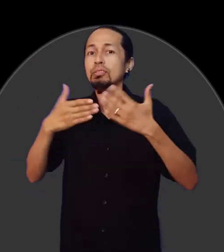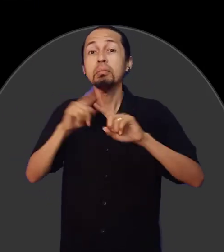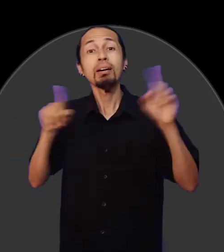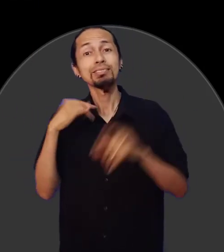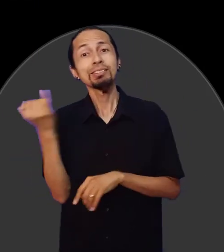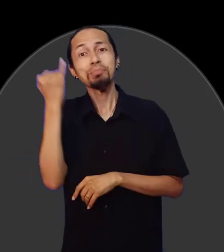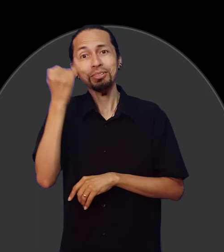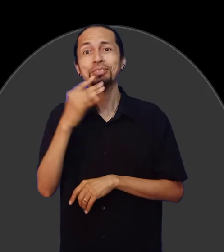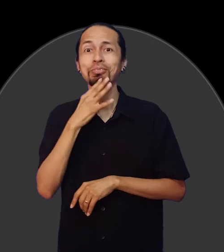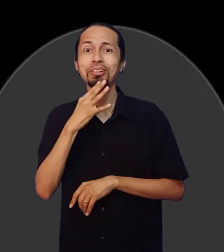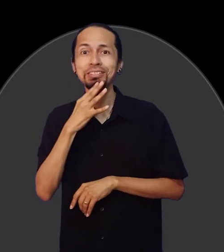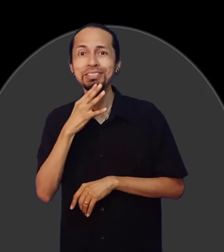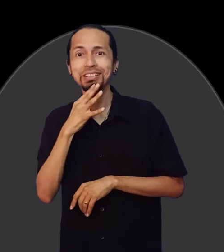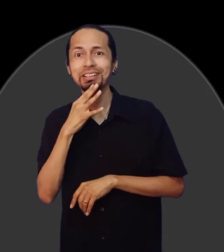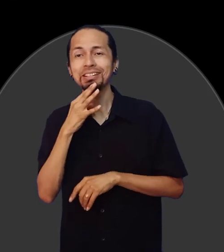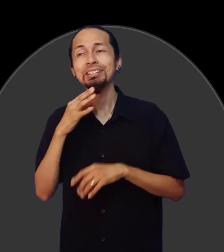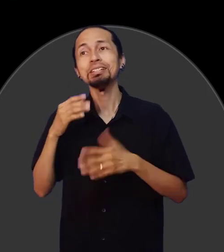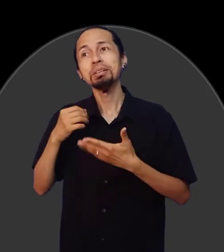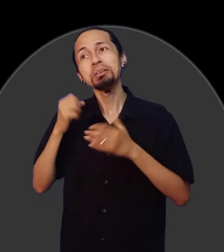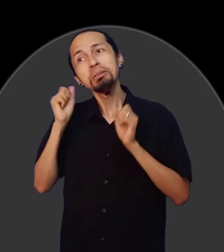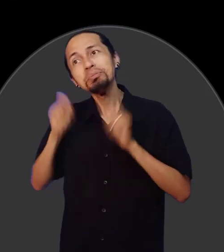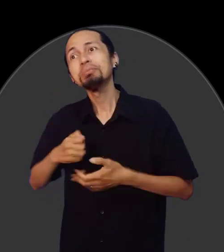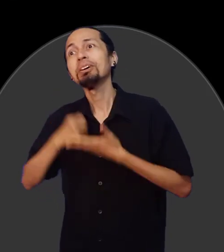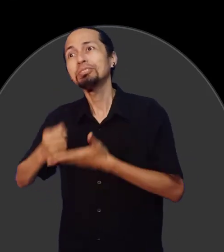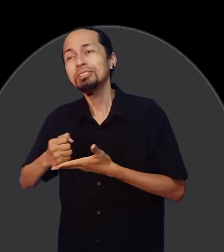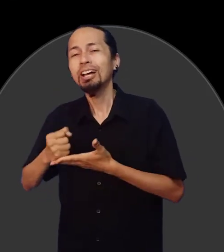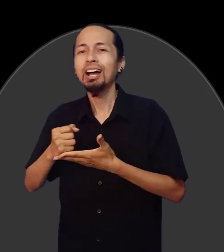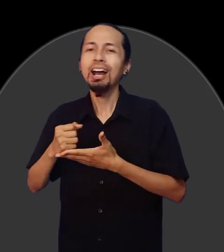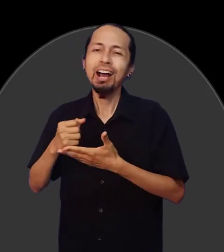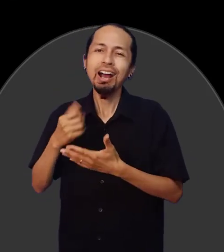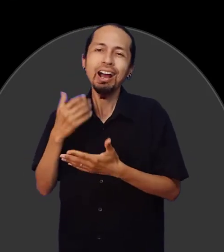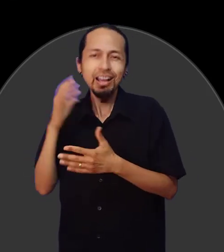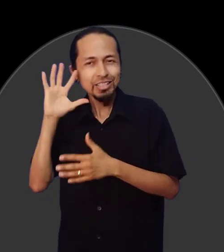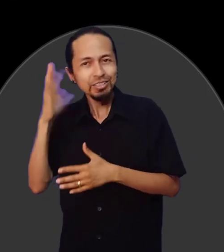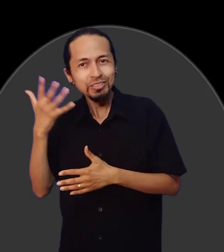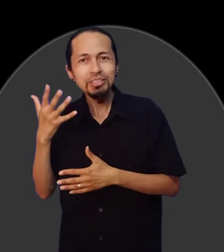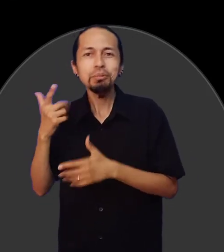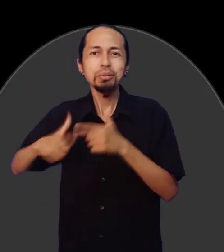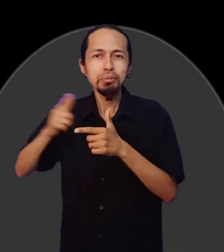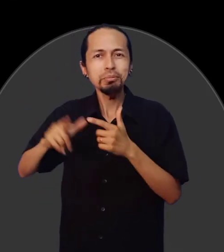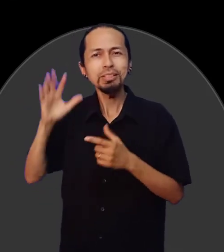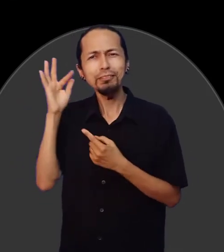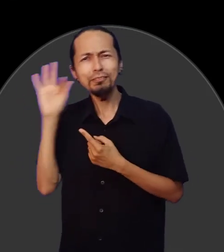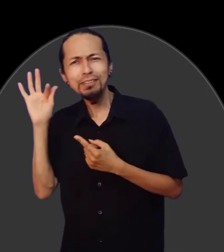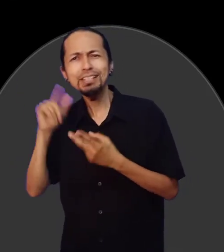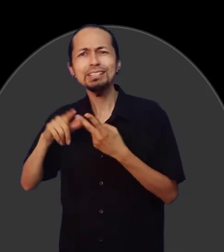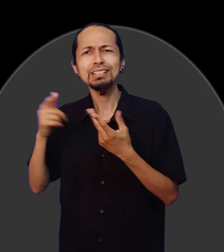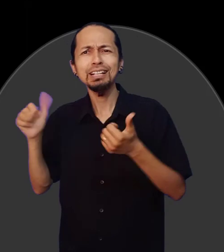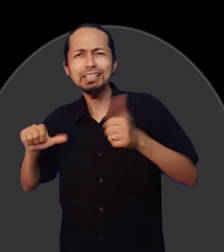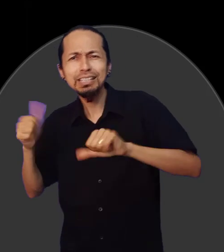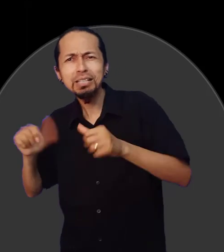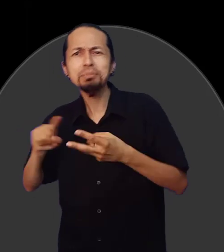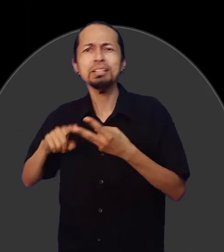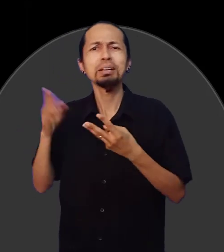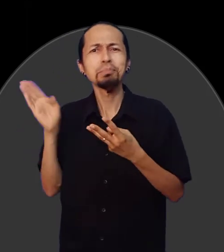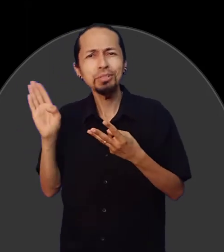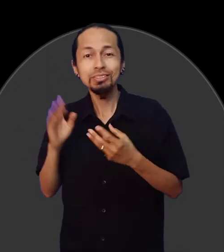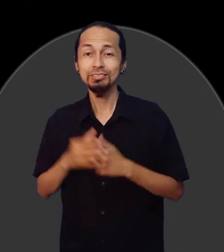que eles existem e que podem ajudar a solucionar muitos problemas da física, e da química e até da biologia.